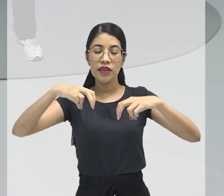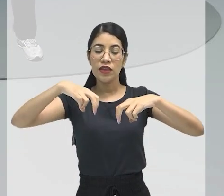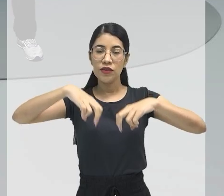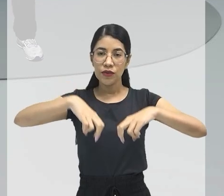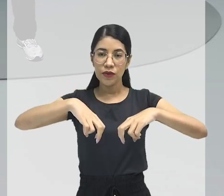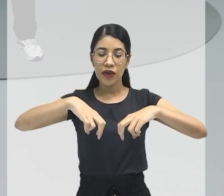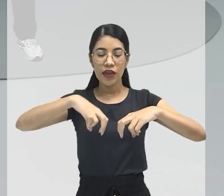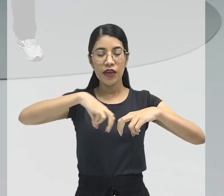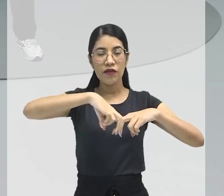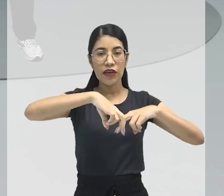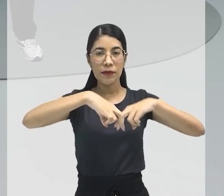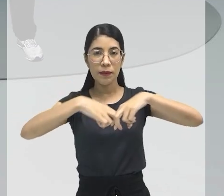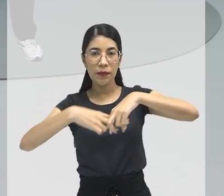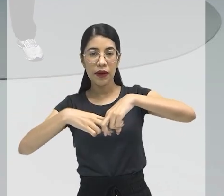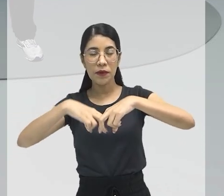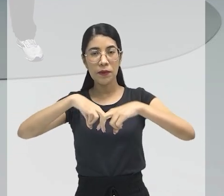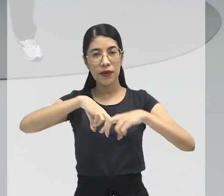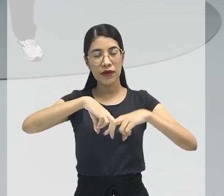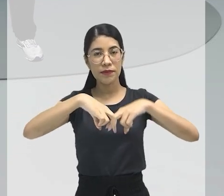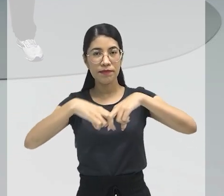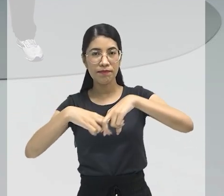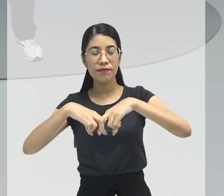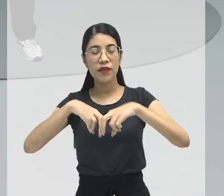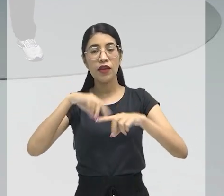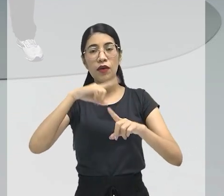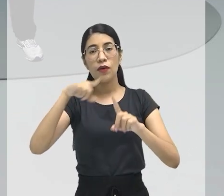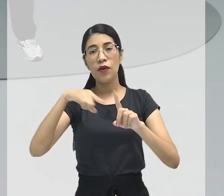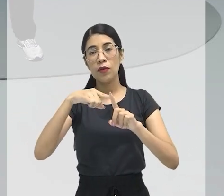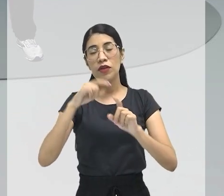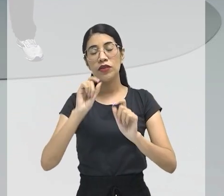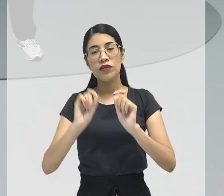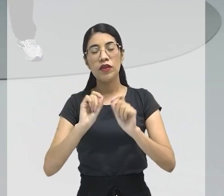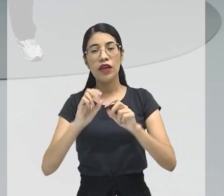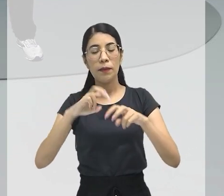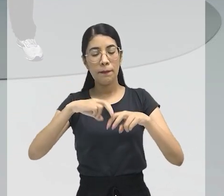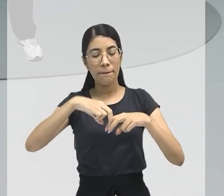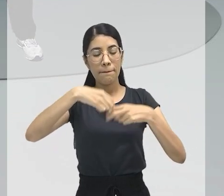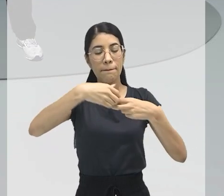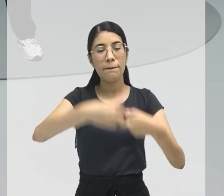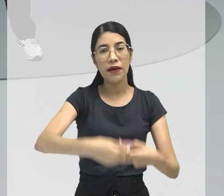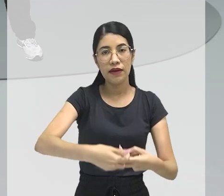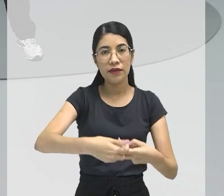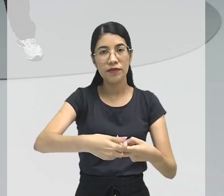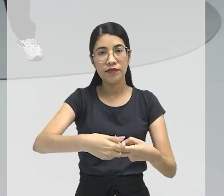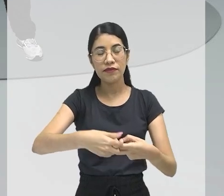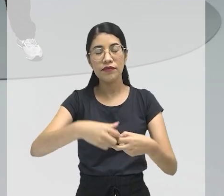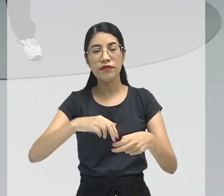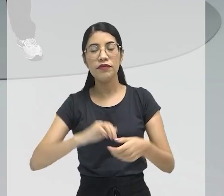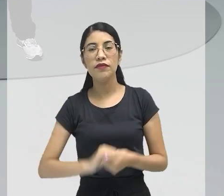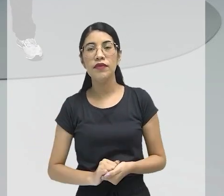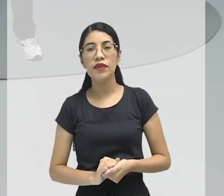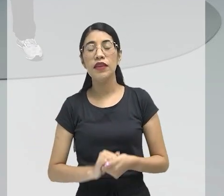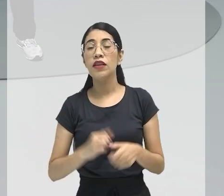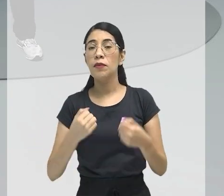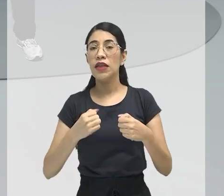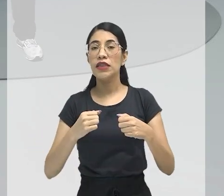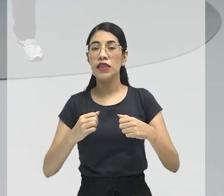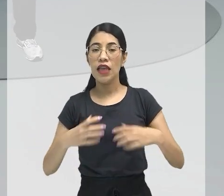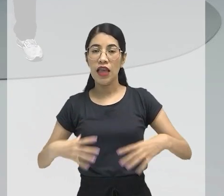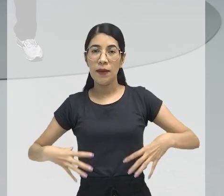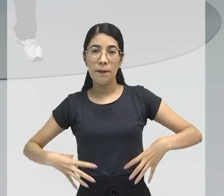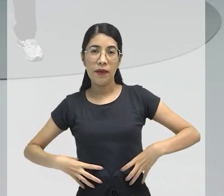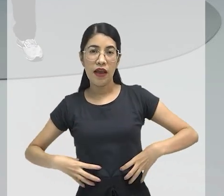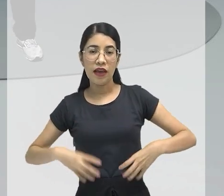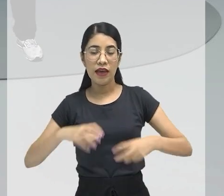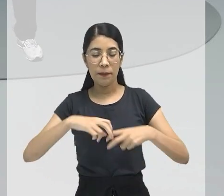ajoelham e se agarram, tá? O objetivo é projetar o adversário ao chão. Ele tem que segurar